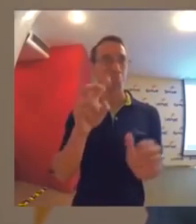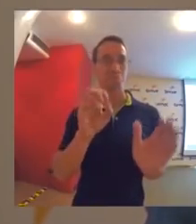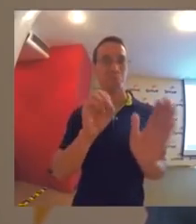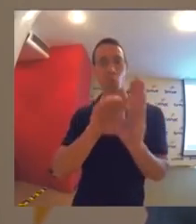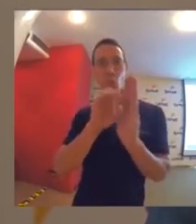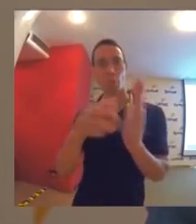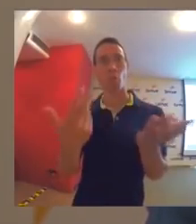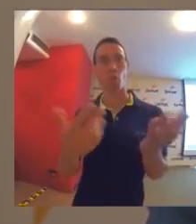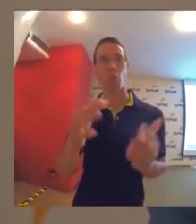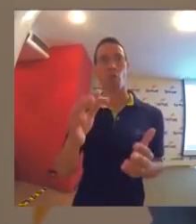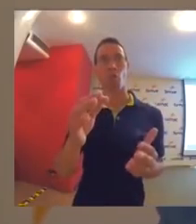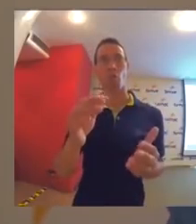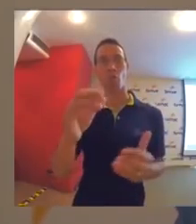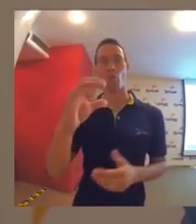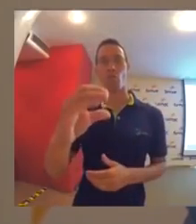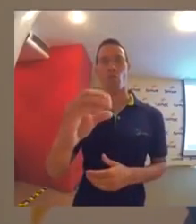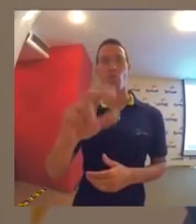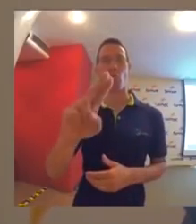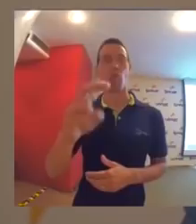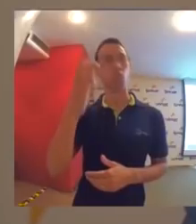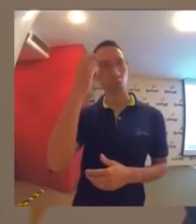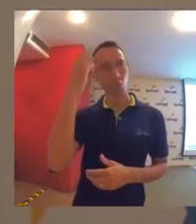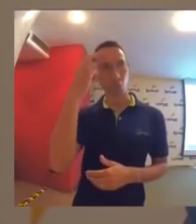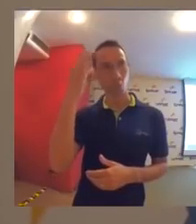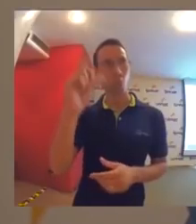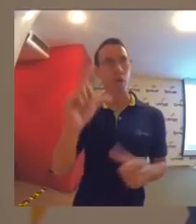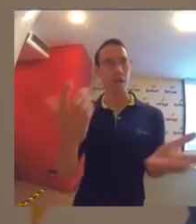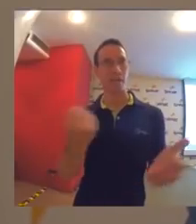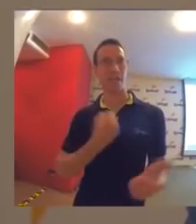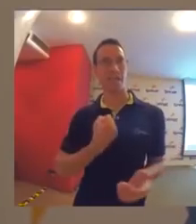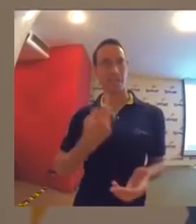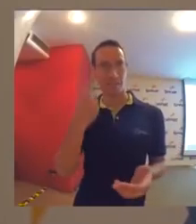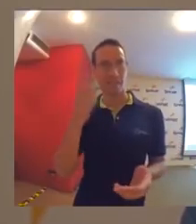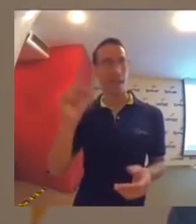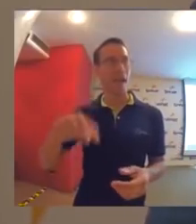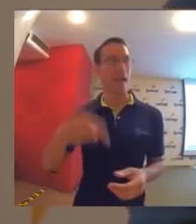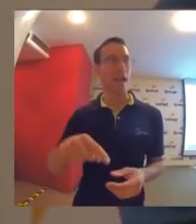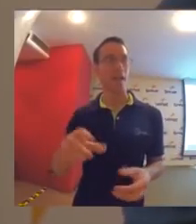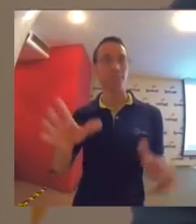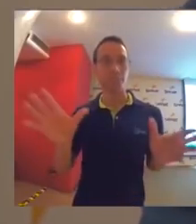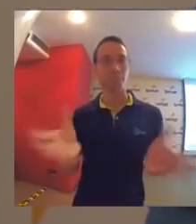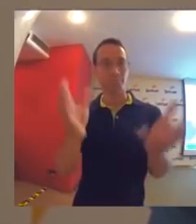Futura, que é Destino Educação.